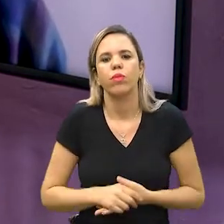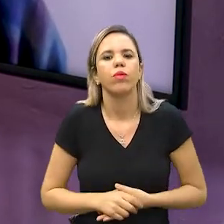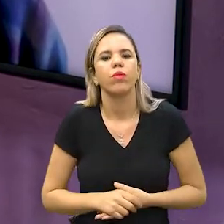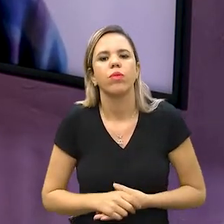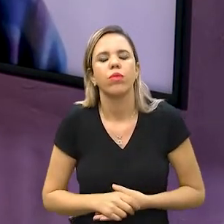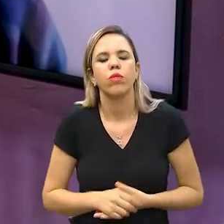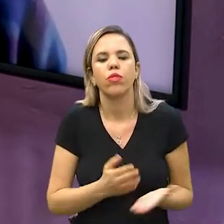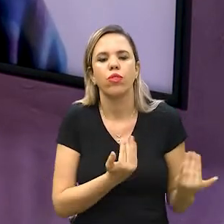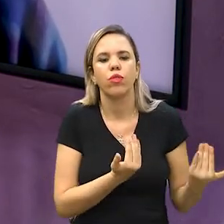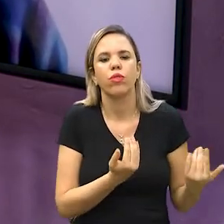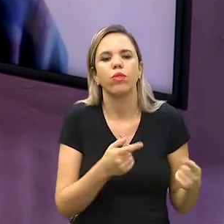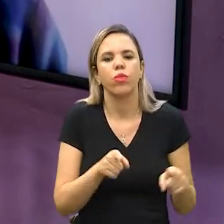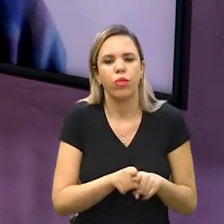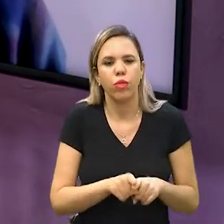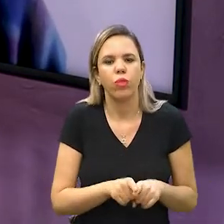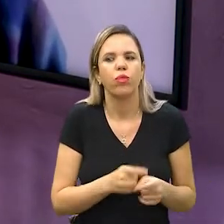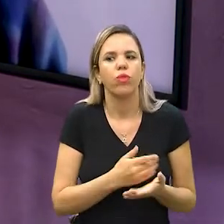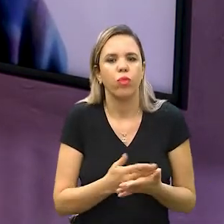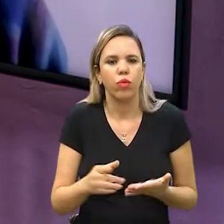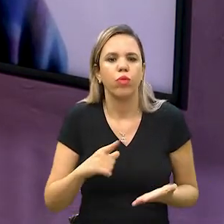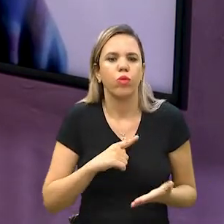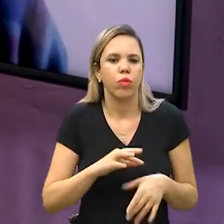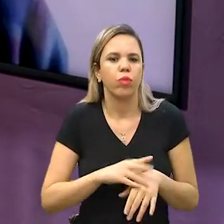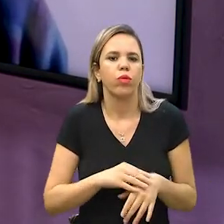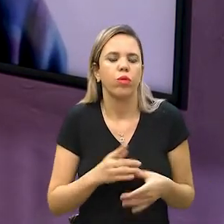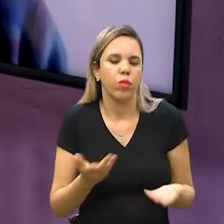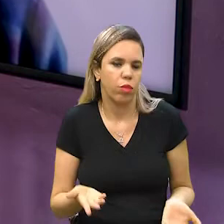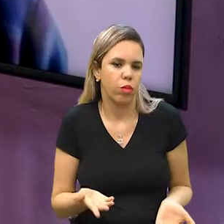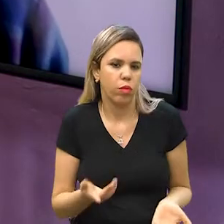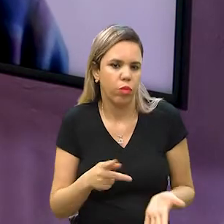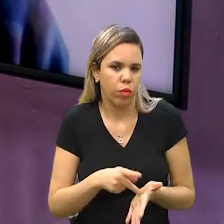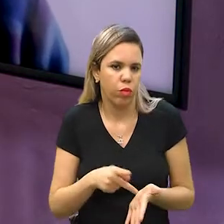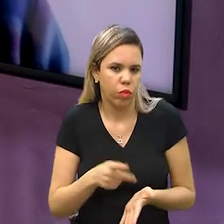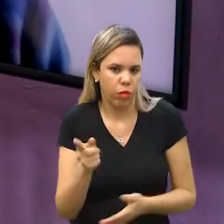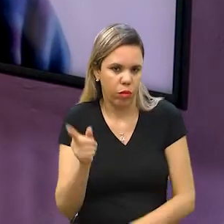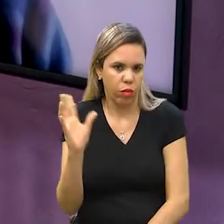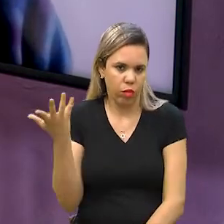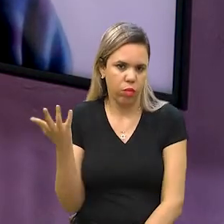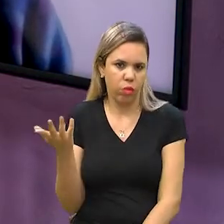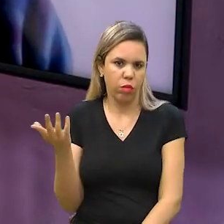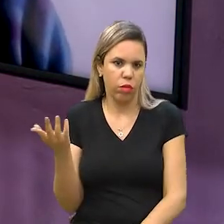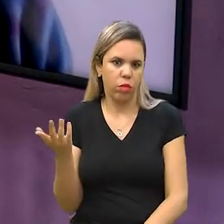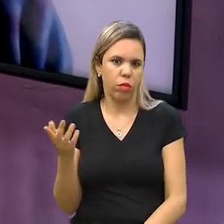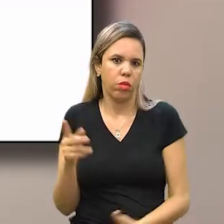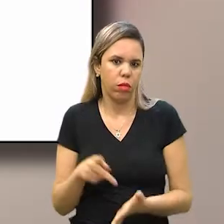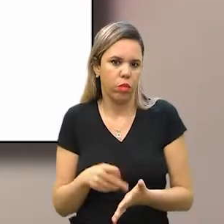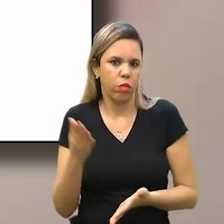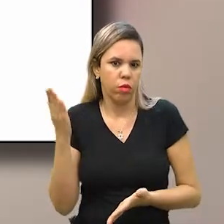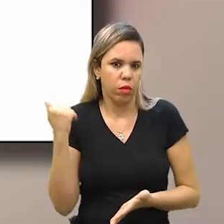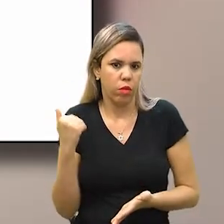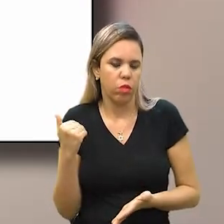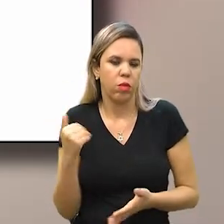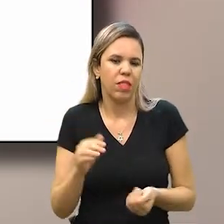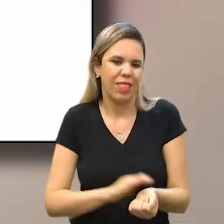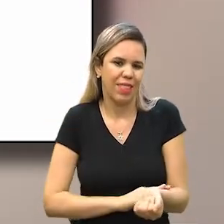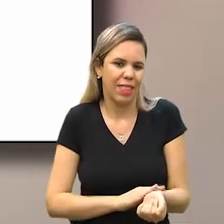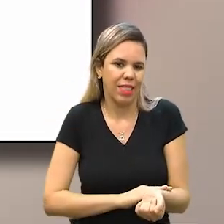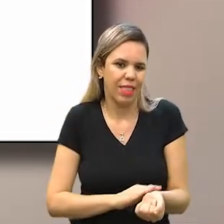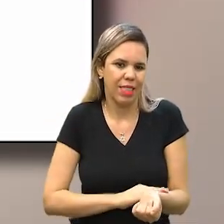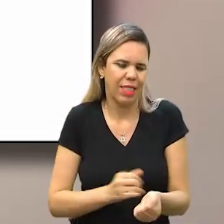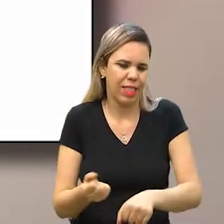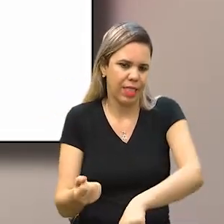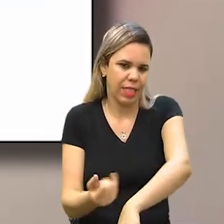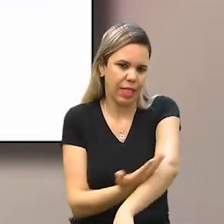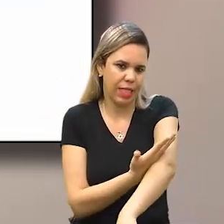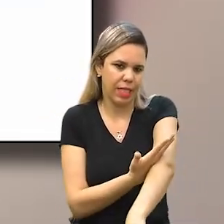dia, jovens também estão começando a ter essa doença. Isso é verdade? Isso acontece? A gente sabe que o